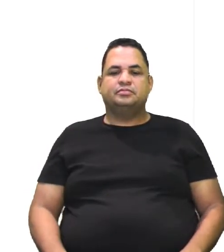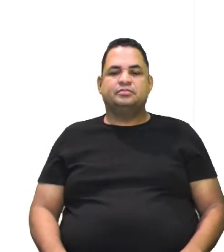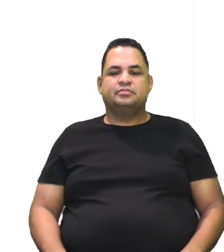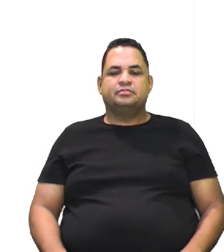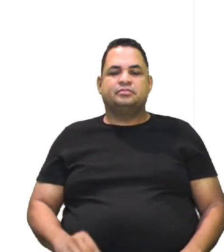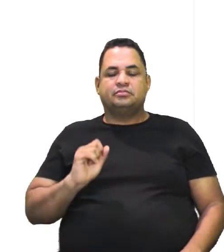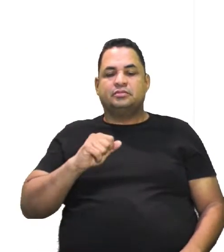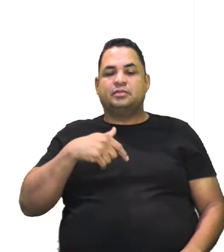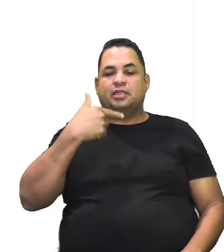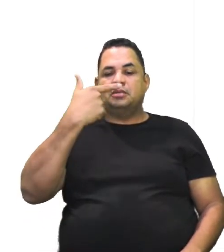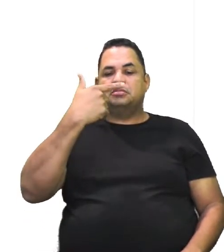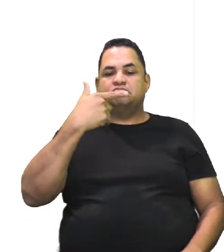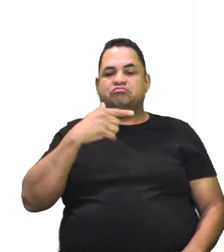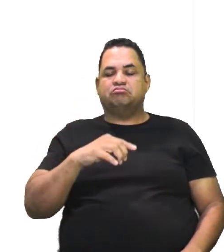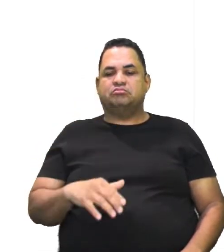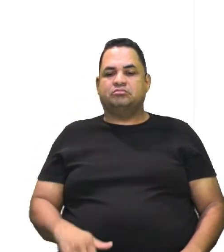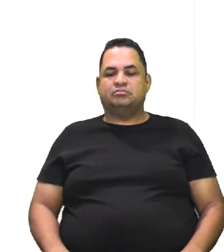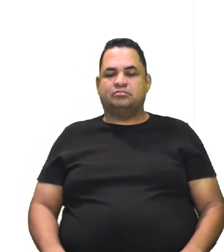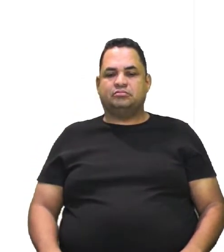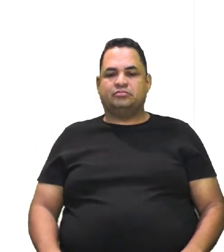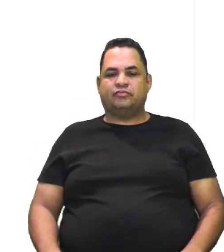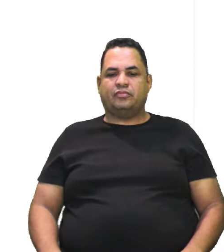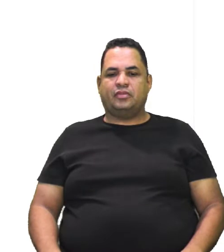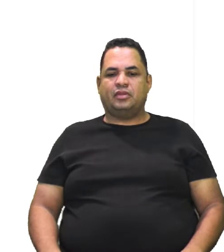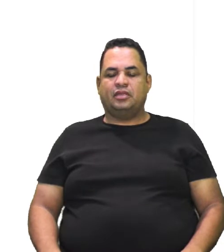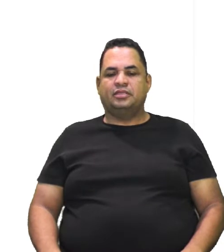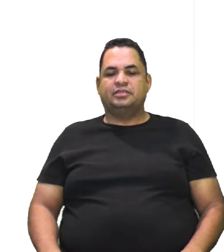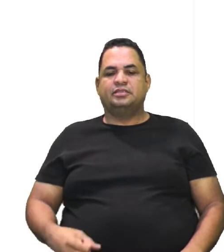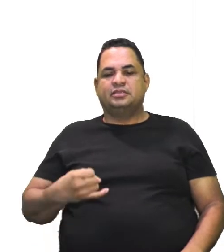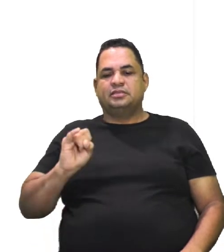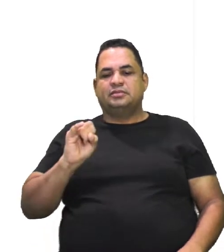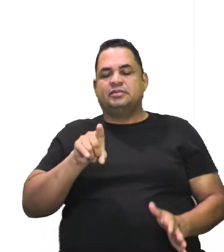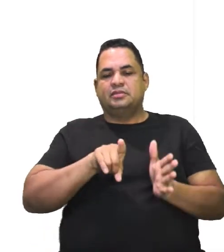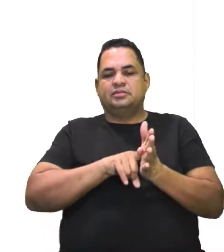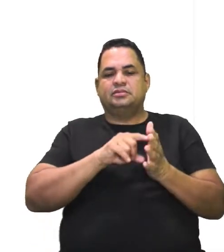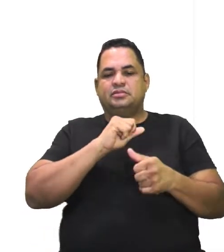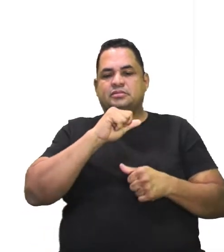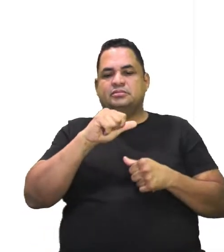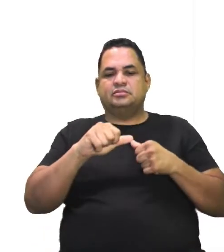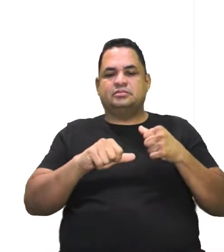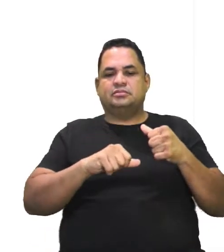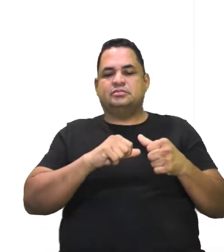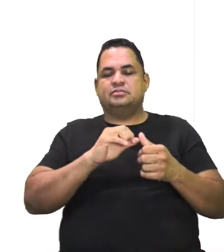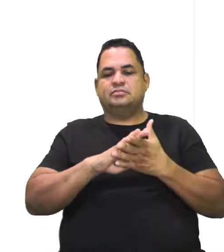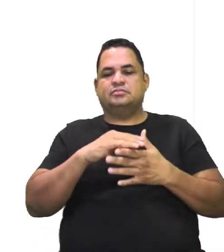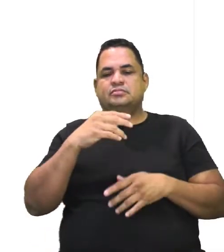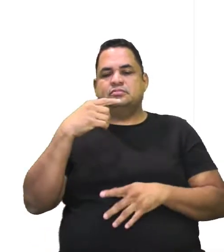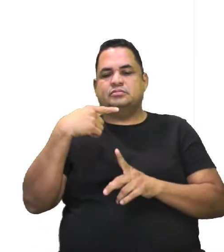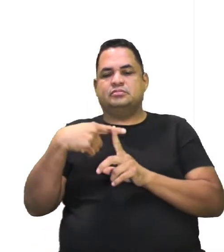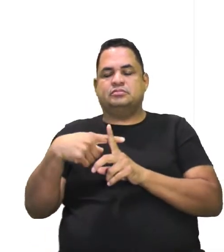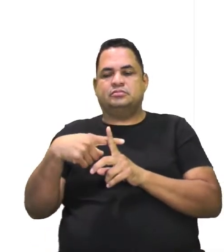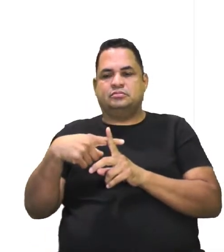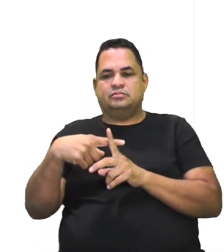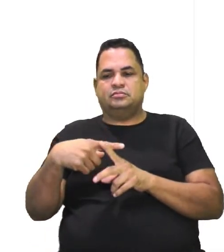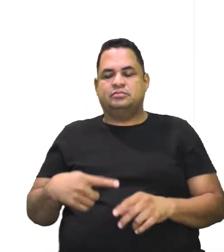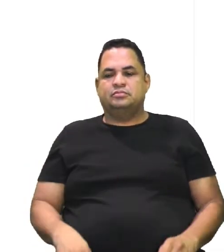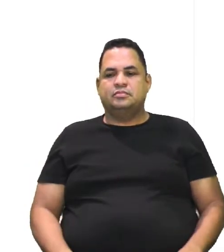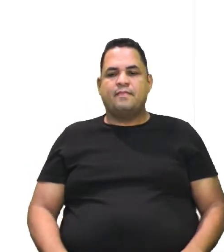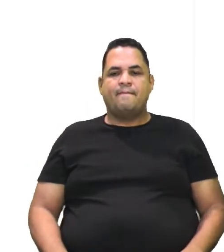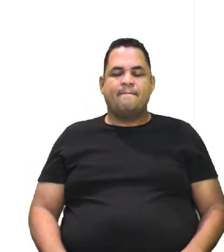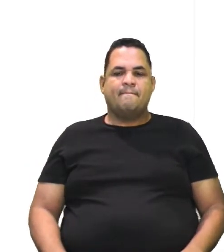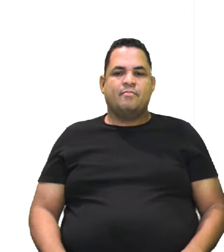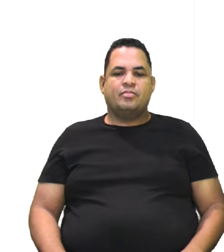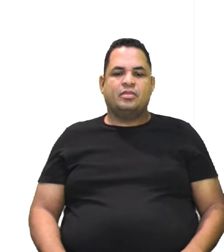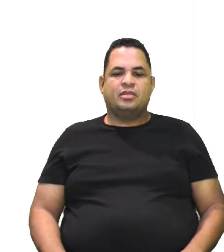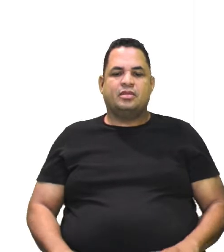vai elevar ao quadrado. Então, se ficar negativo, à medida que se eleva ao quadrado, se torna